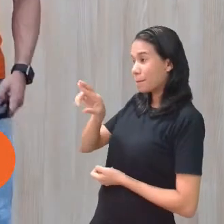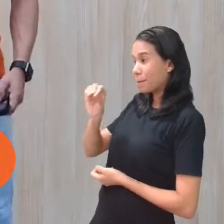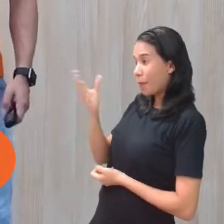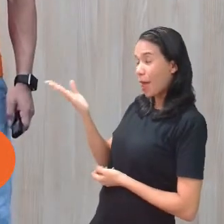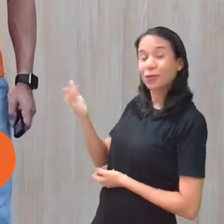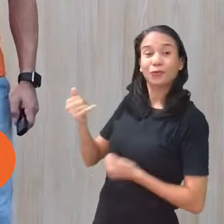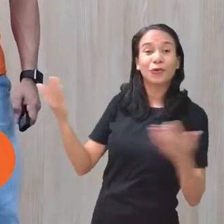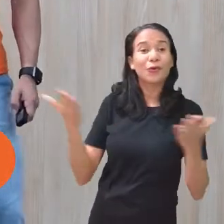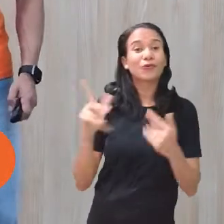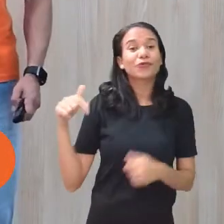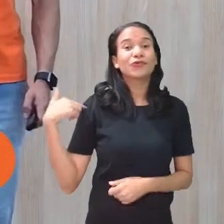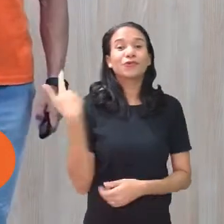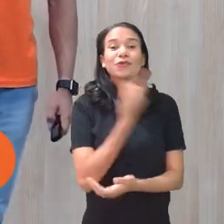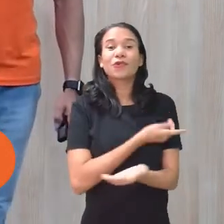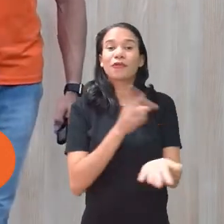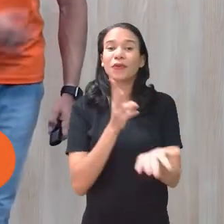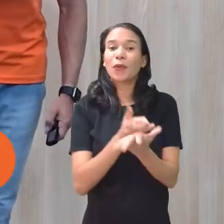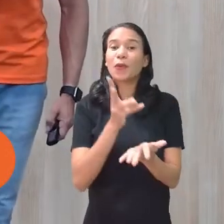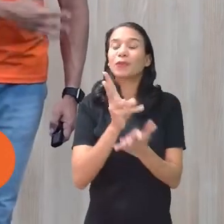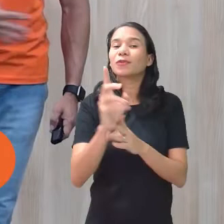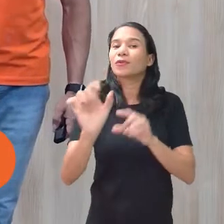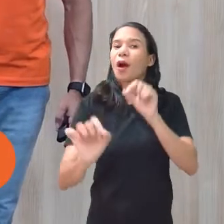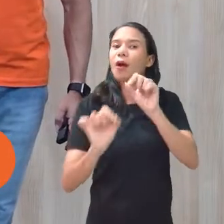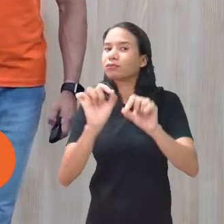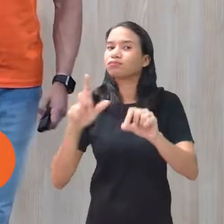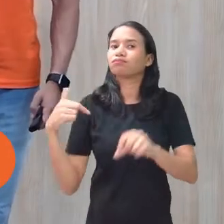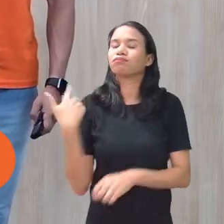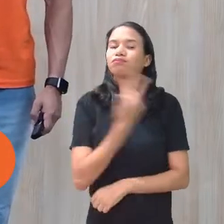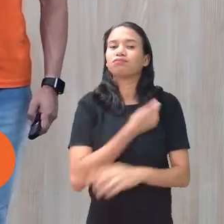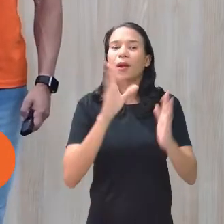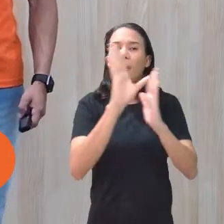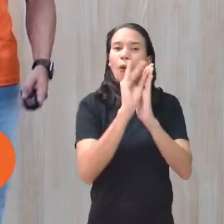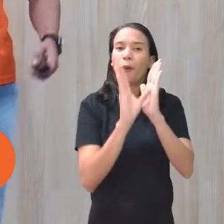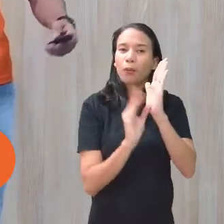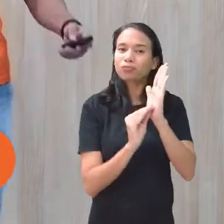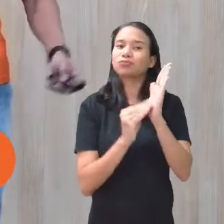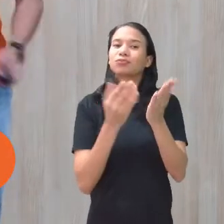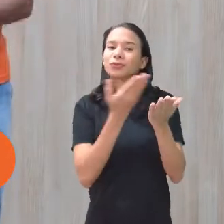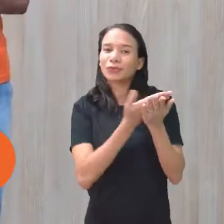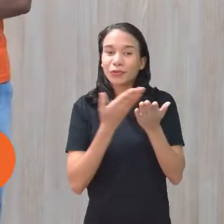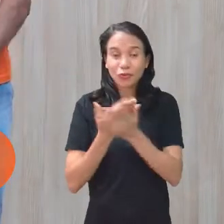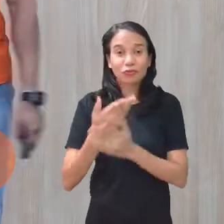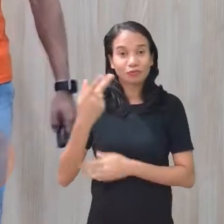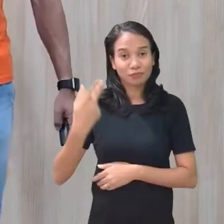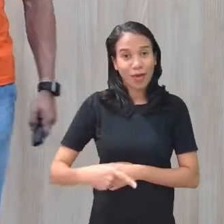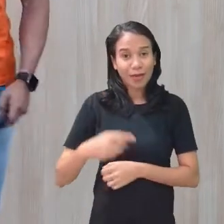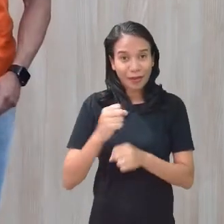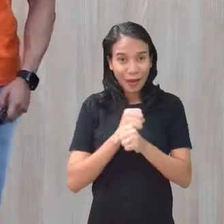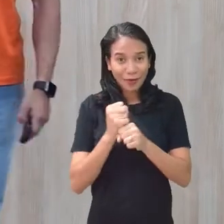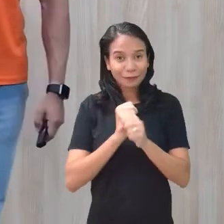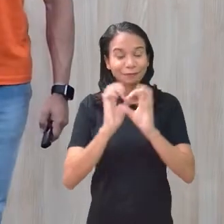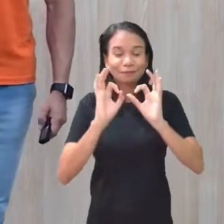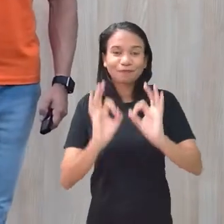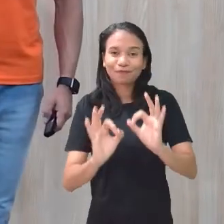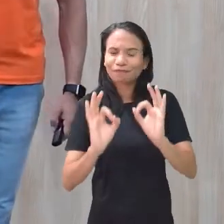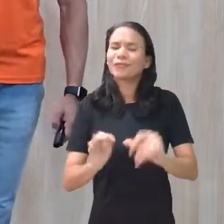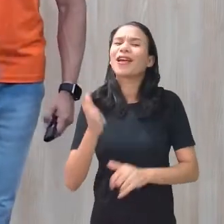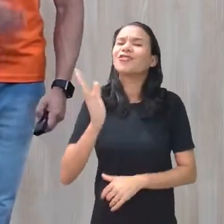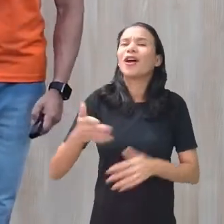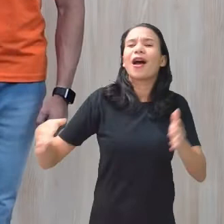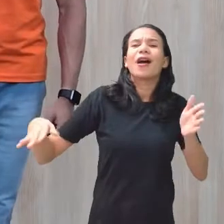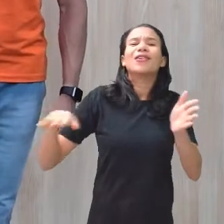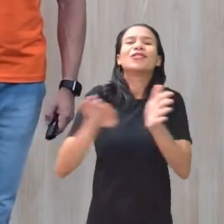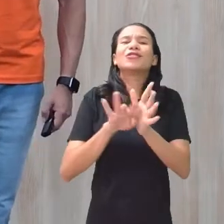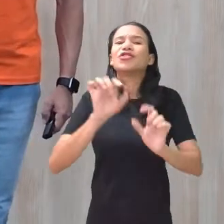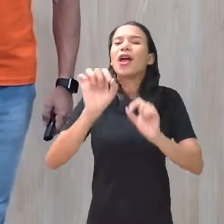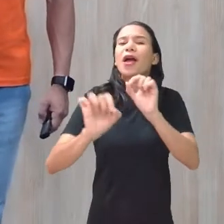e hoje nós vamos dar continuidade a tudo que estamos vivenciando aí no nosso ano letivo, certo? Então, já vem chegando aí,